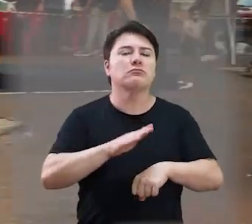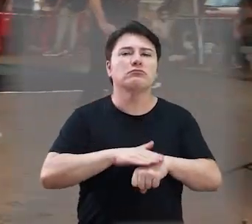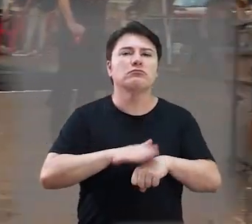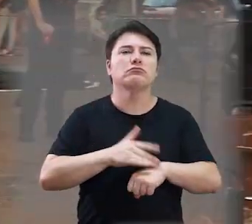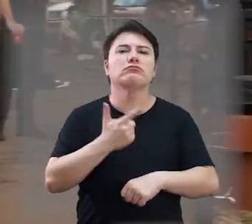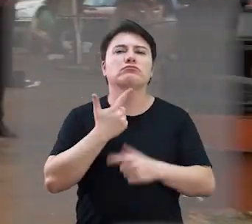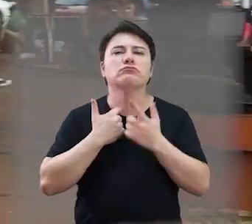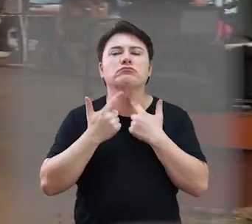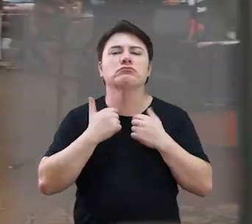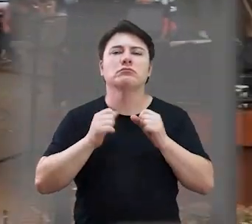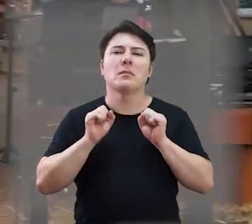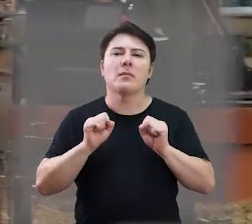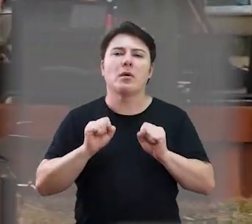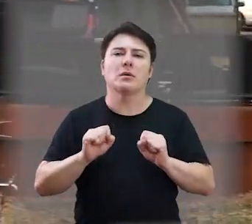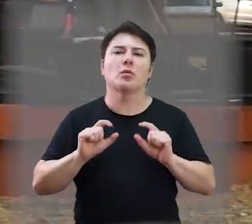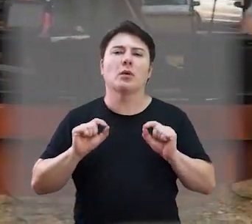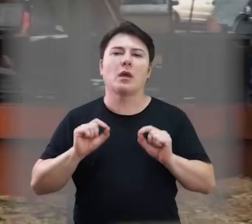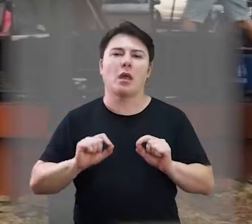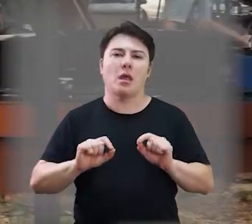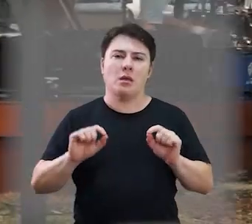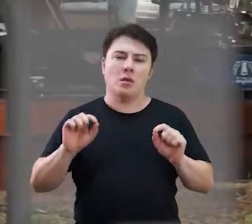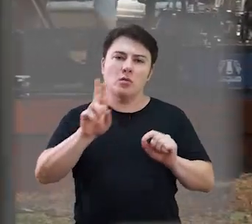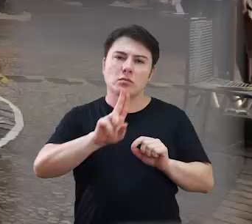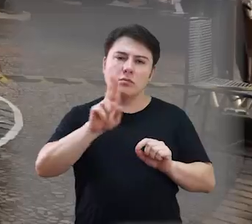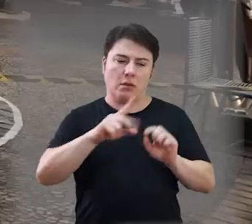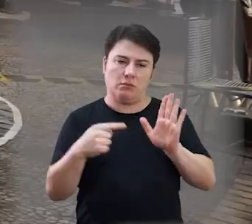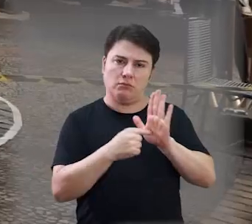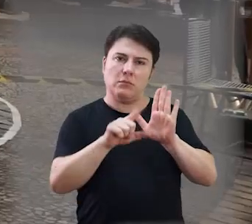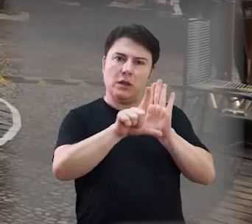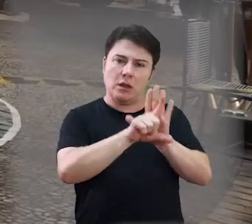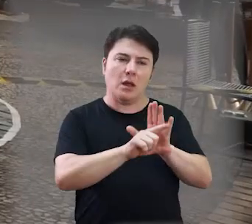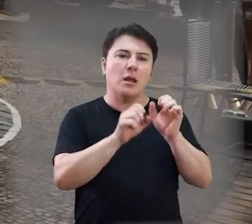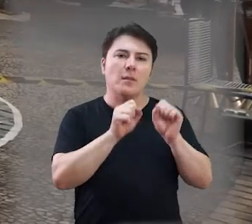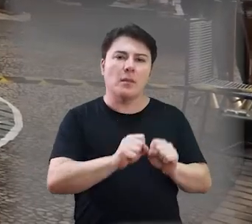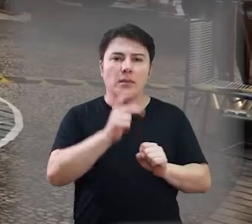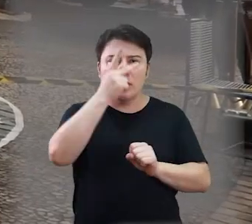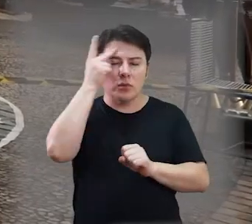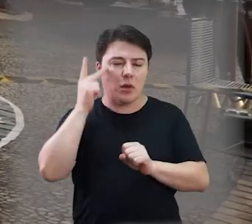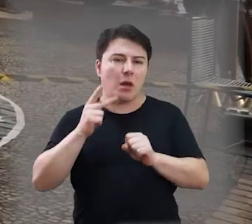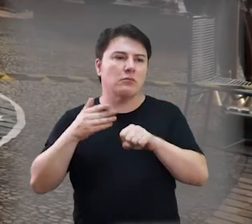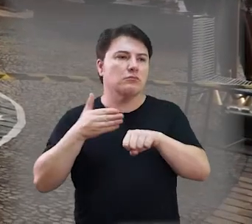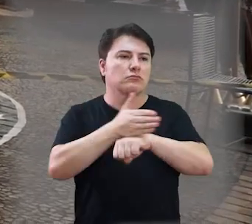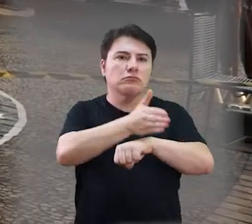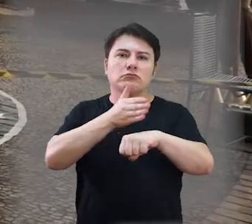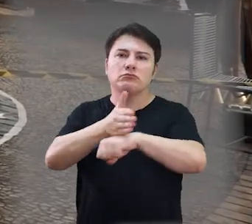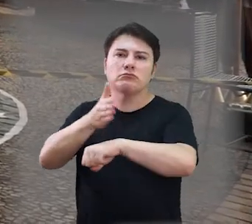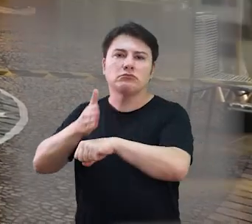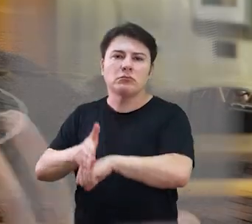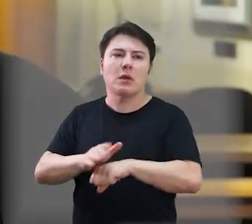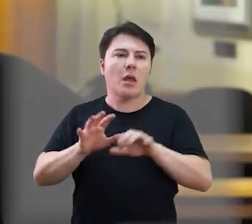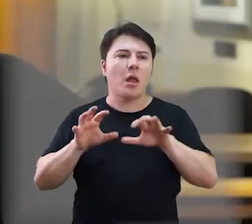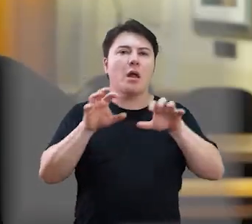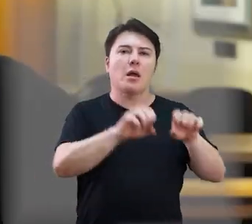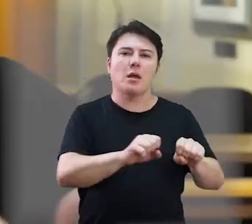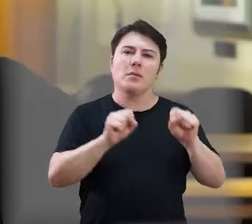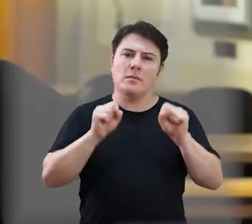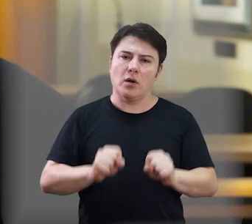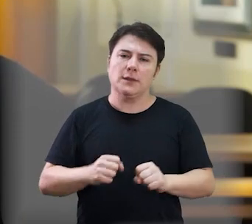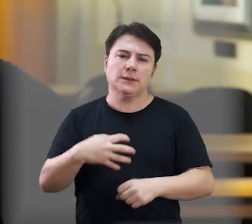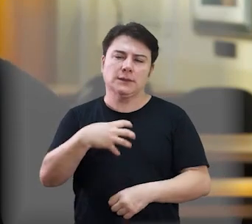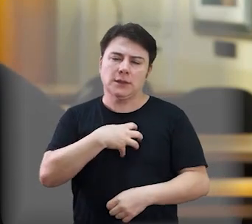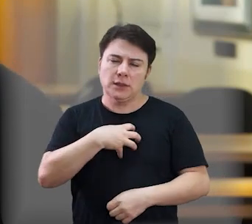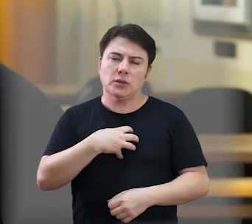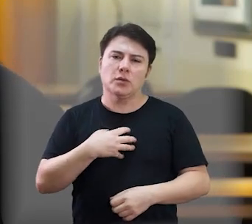na cidade possam se fundamentar e garantir que elas possam acessar e fazer com que a